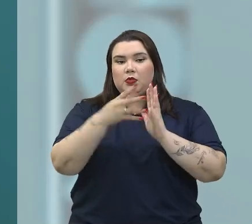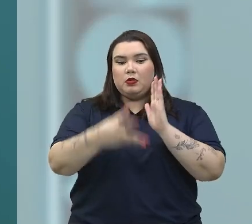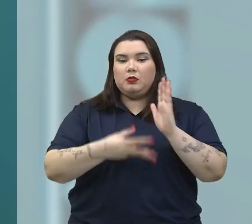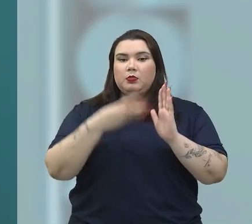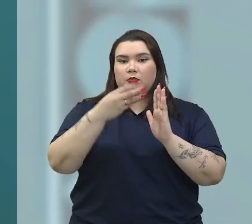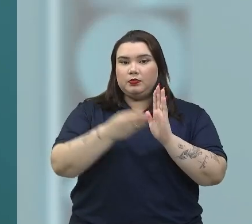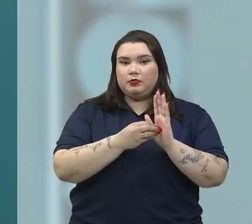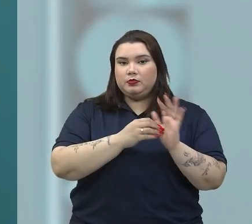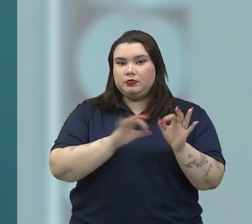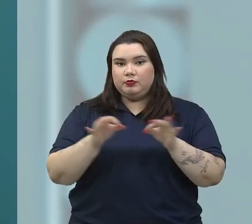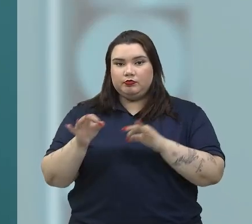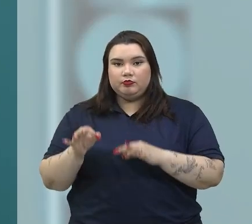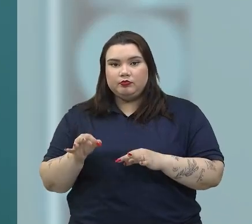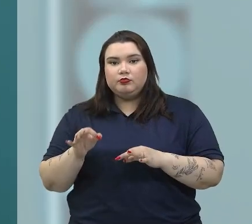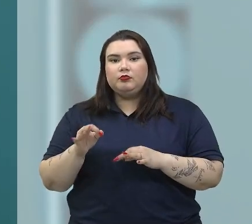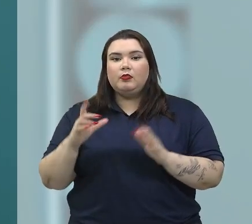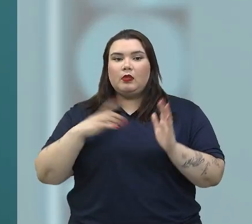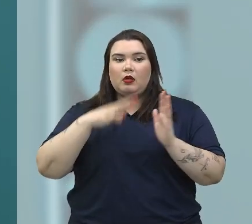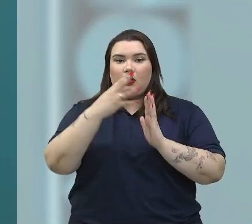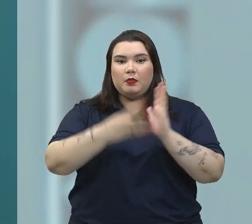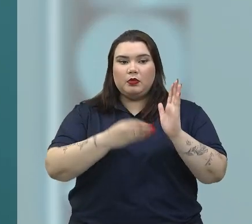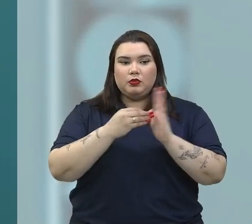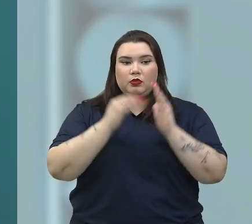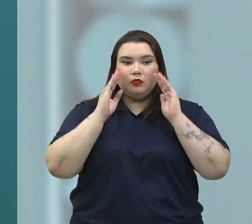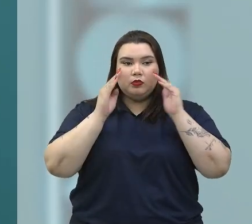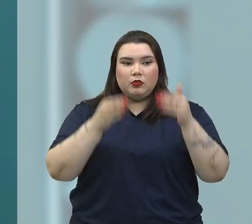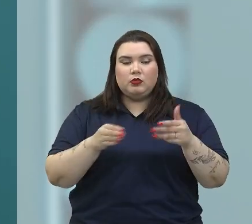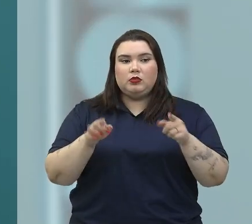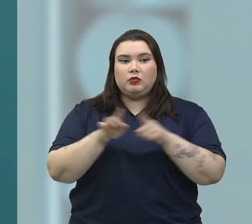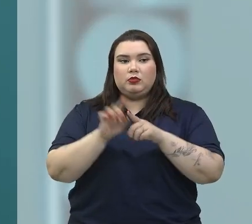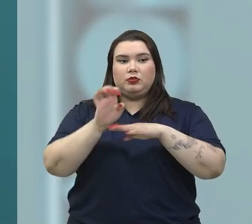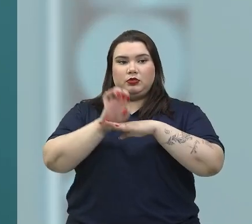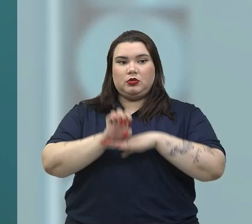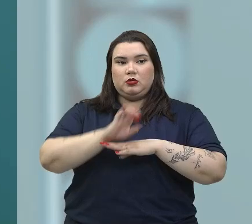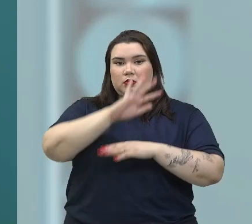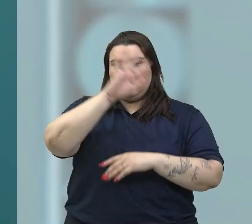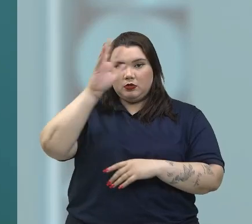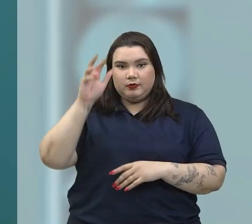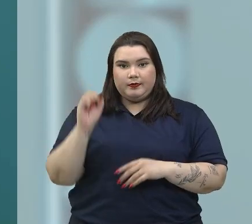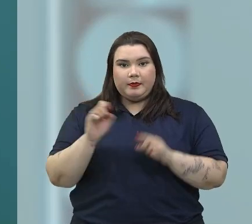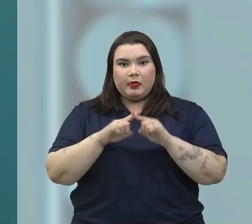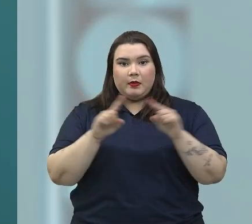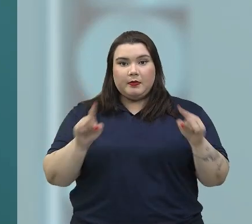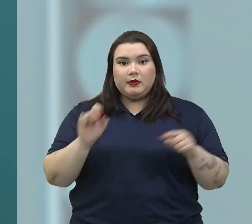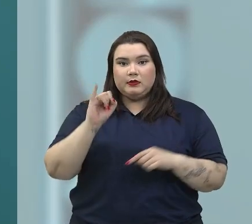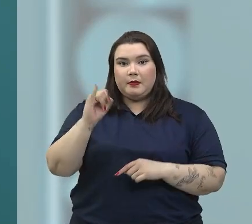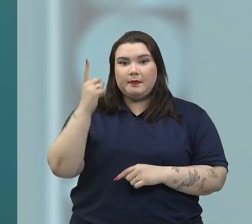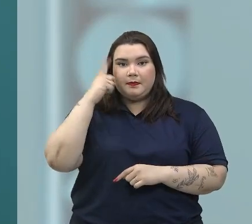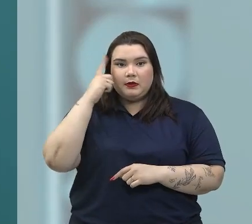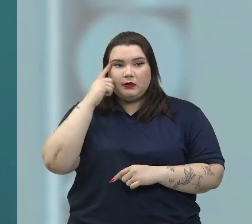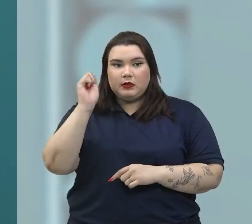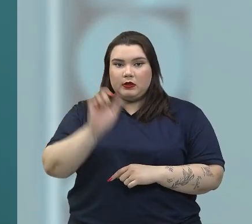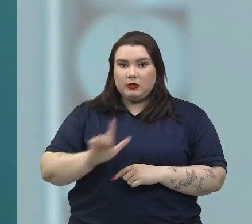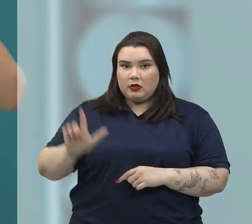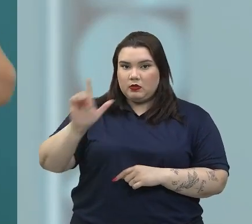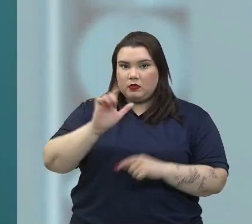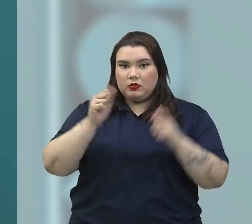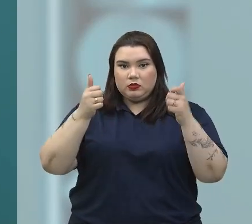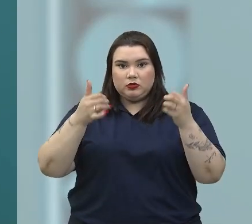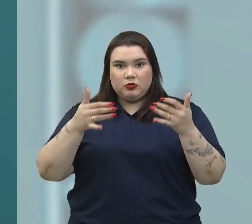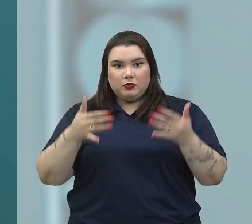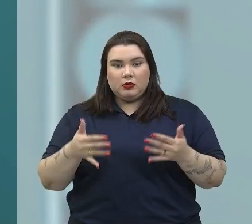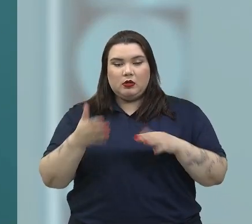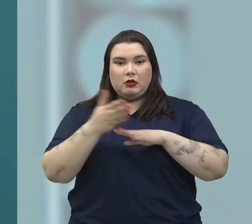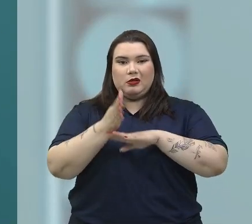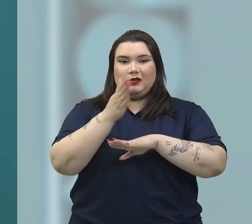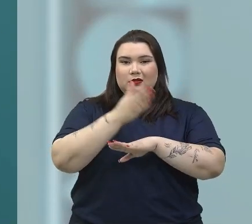A gente tem a Amazônia como um todo e depois nós temos o estado do Amazonas. Mas se a gente pensar nessa literatura falando antes